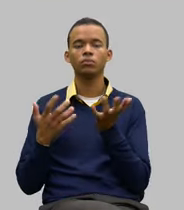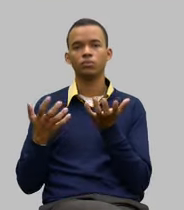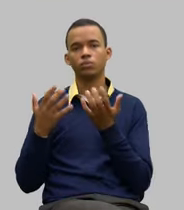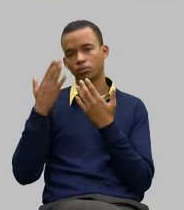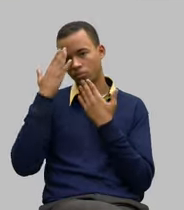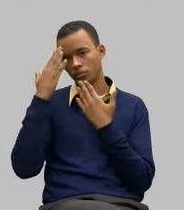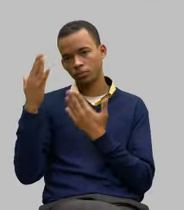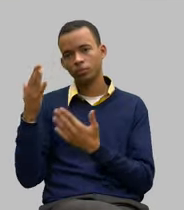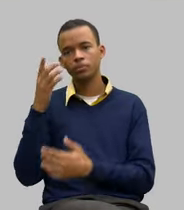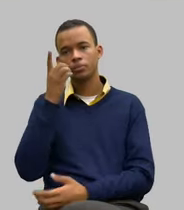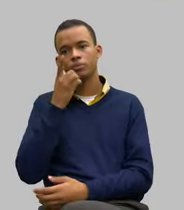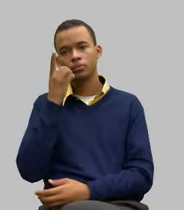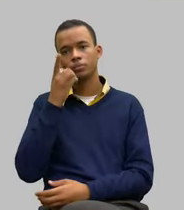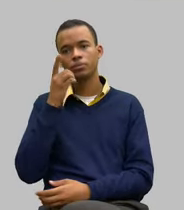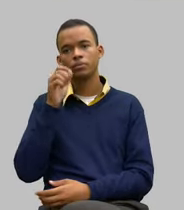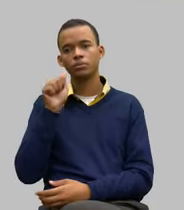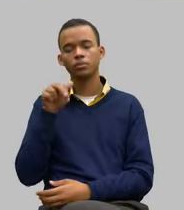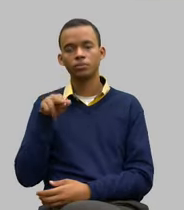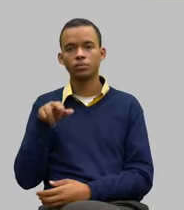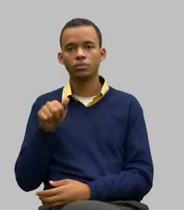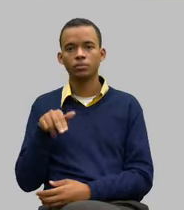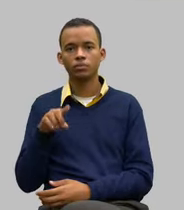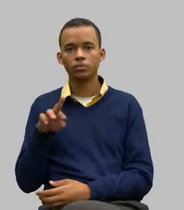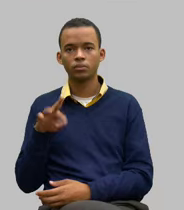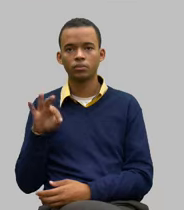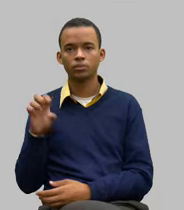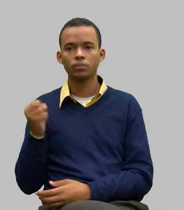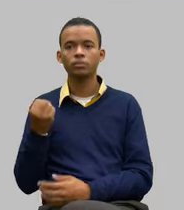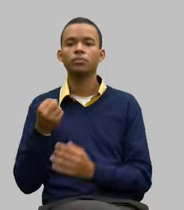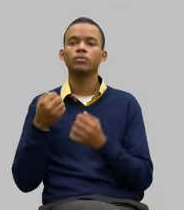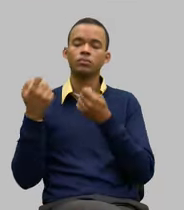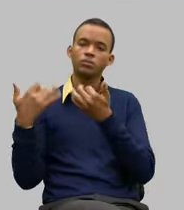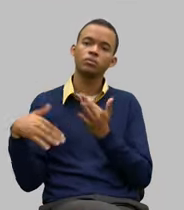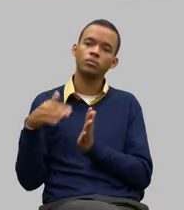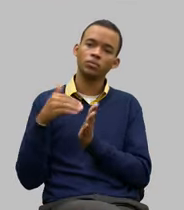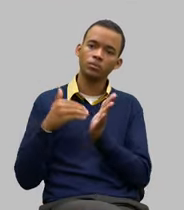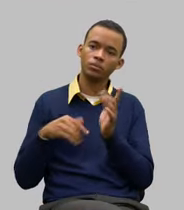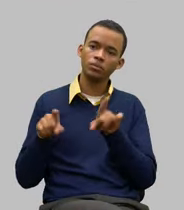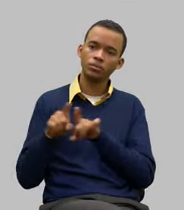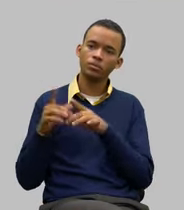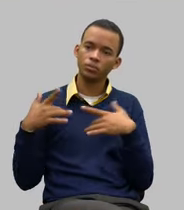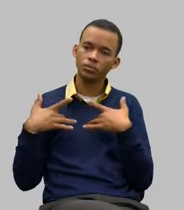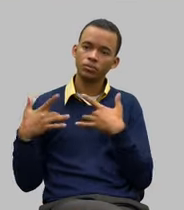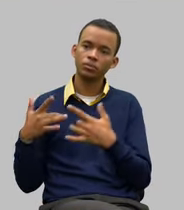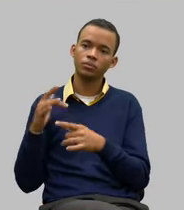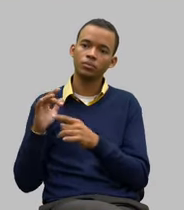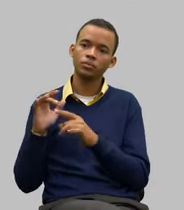palavras do deputado zarant e dizer que a secretaria tá sempre à sua disposição obrigado viu